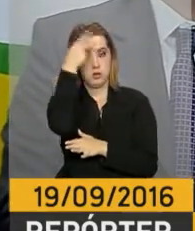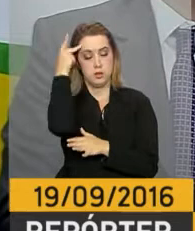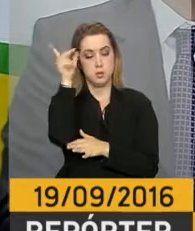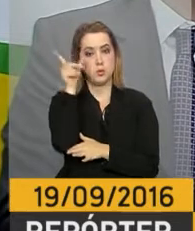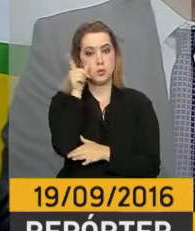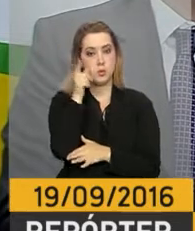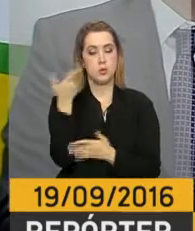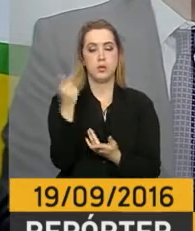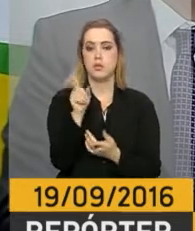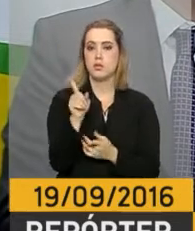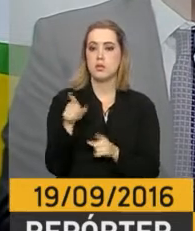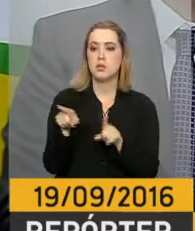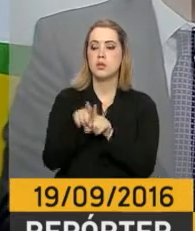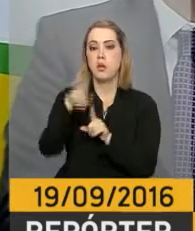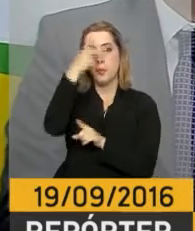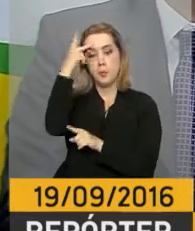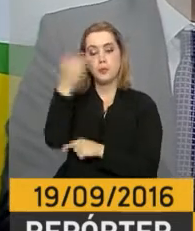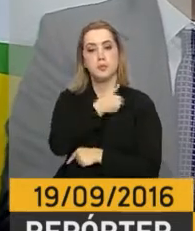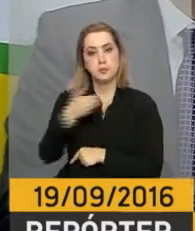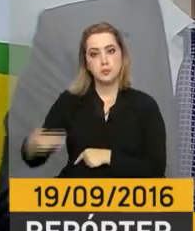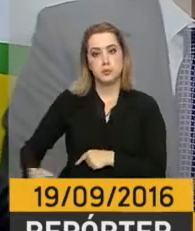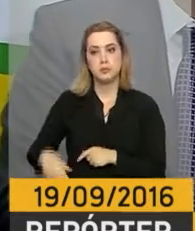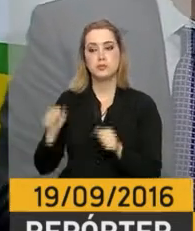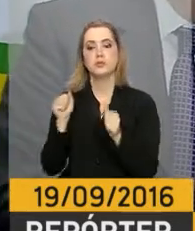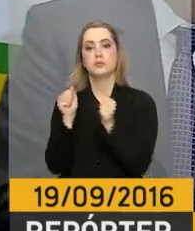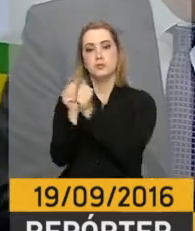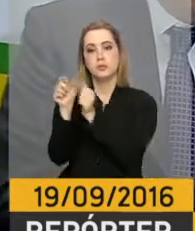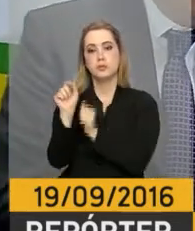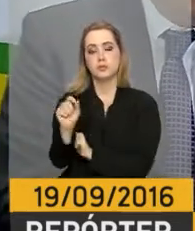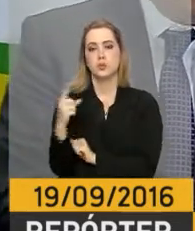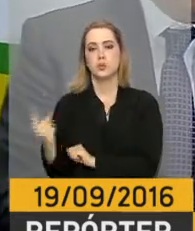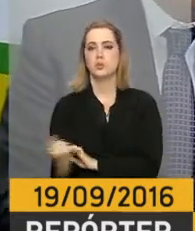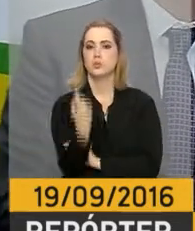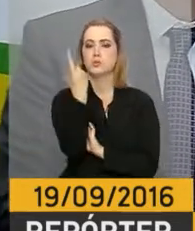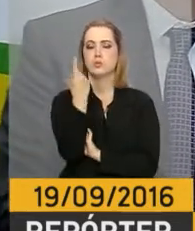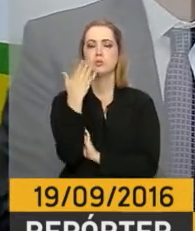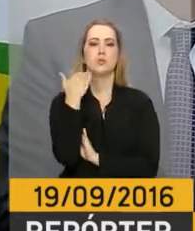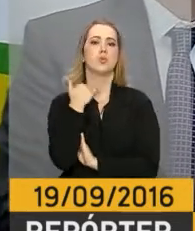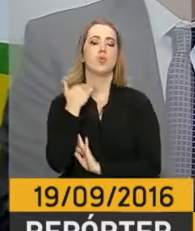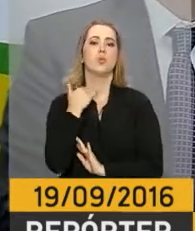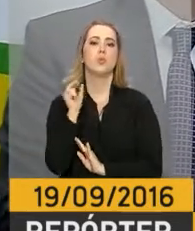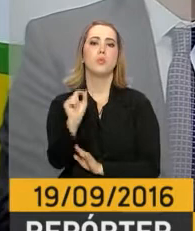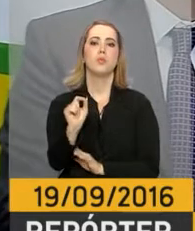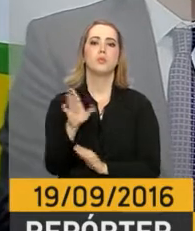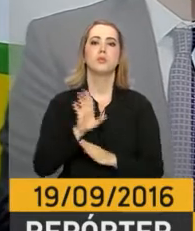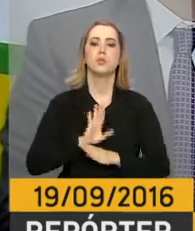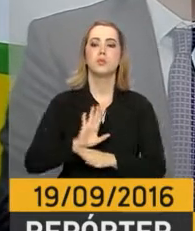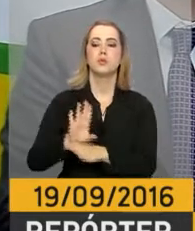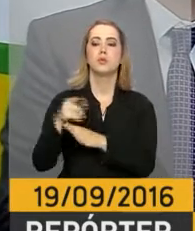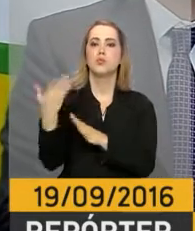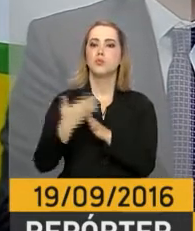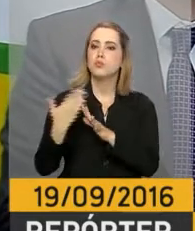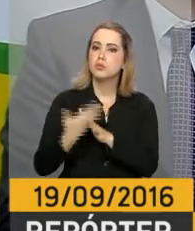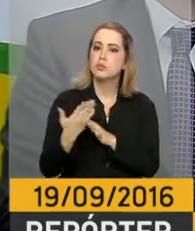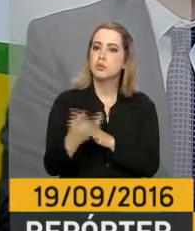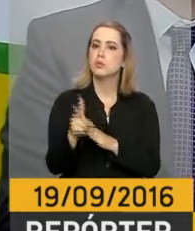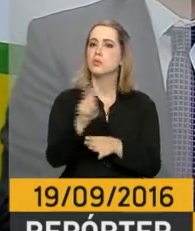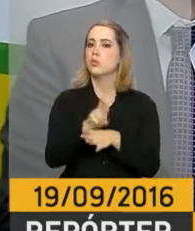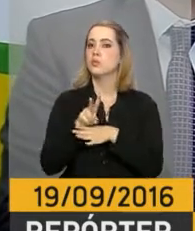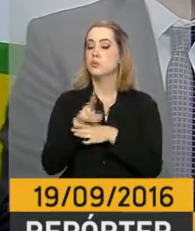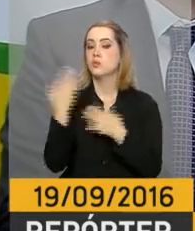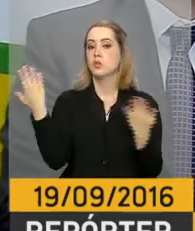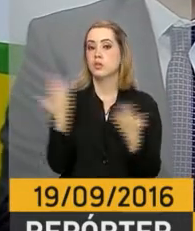governo. Na modelagem anterior, nós tínhamos um único banco fazendo financiamento, e